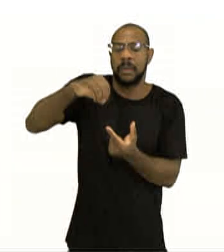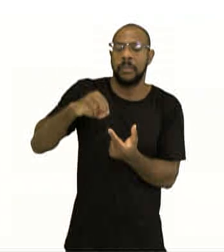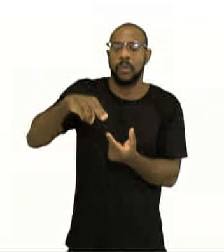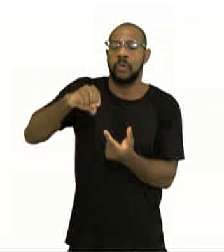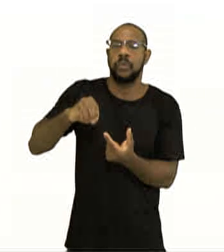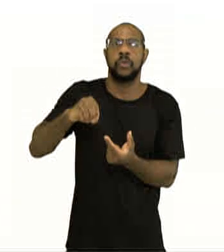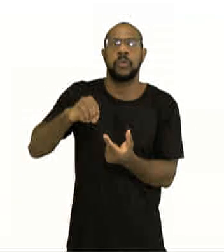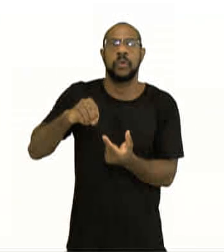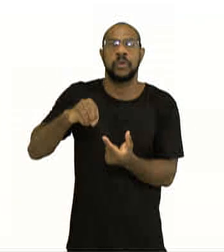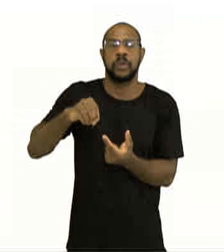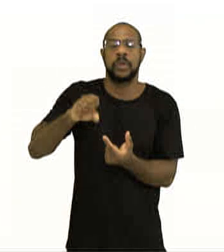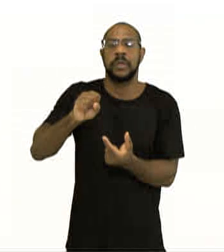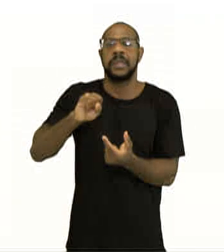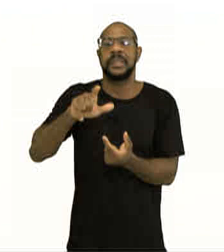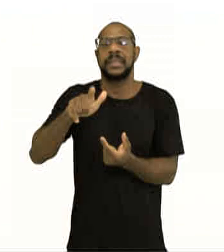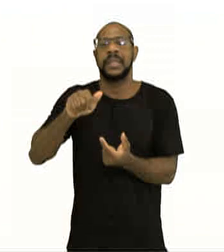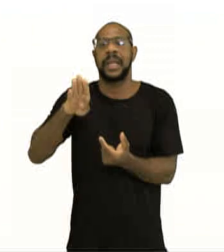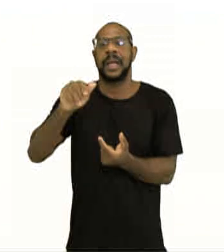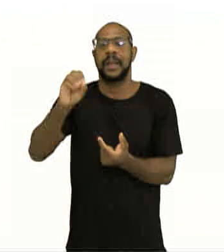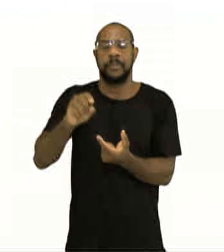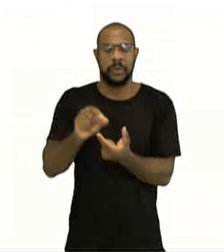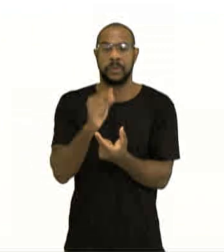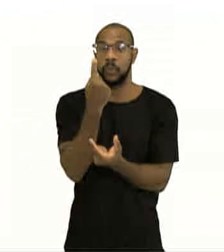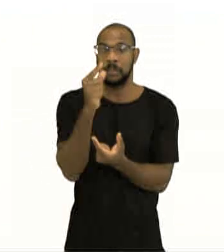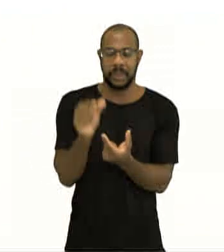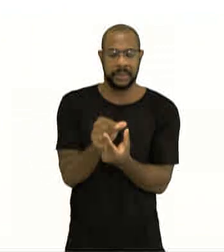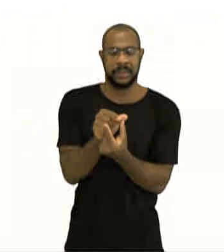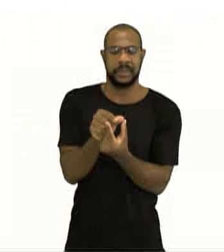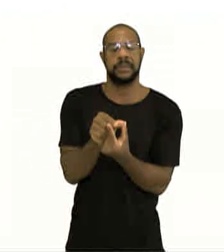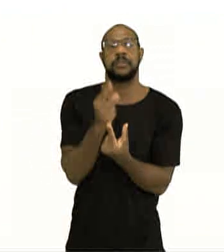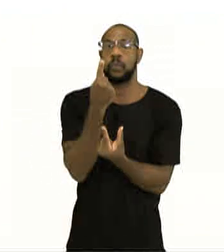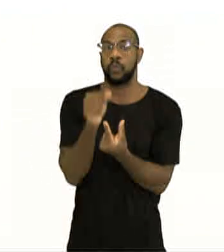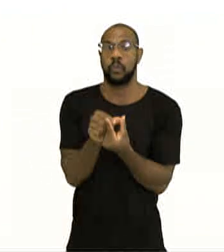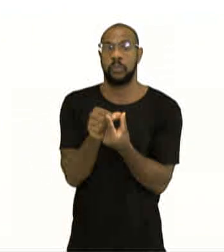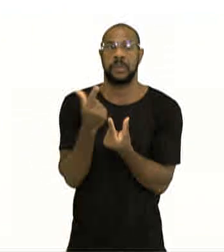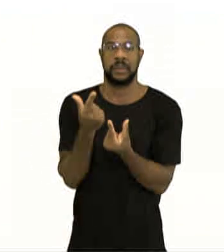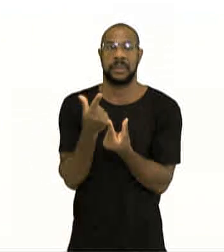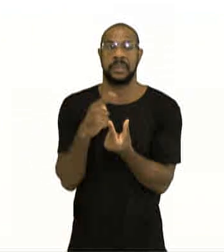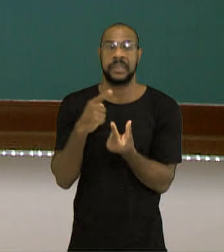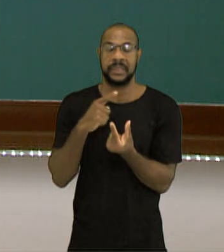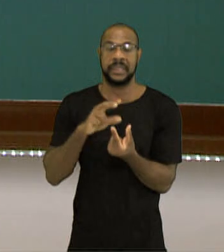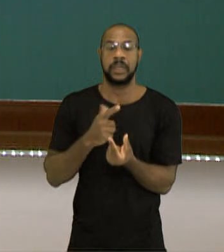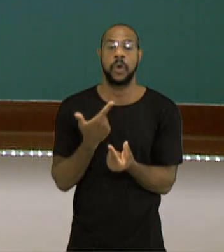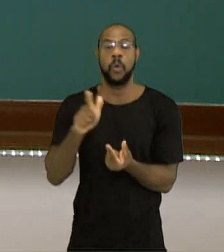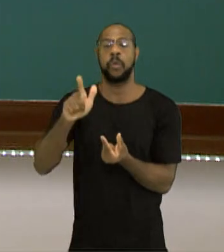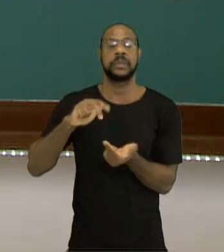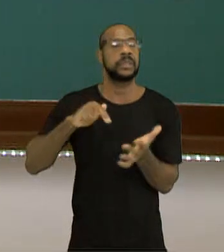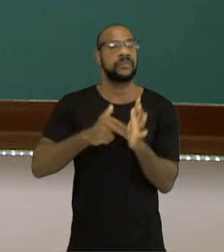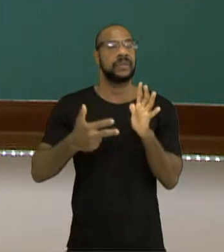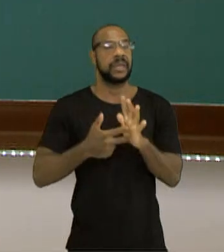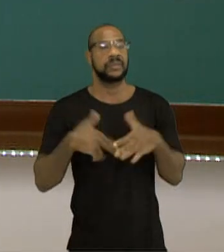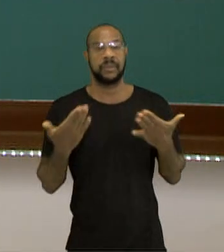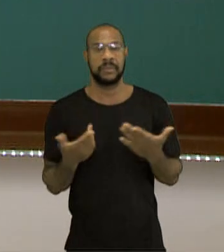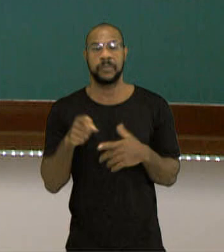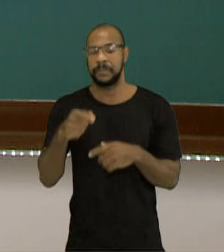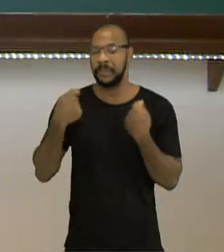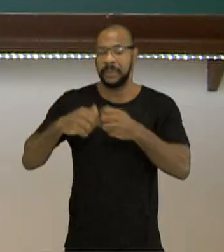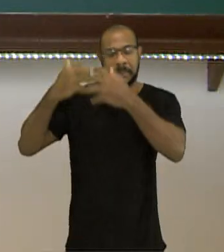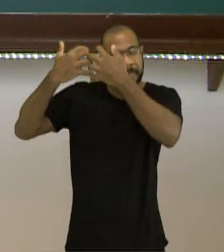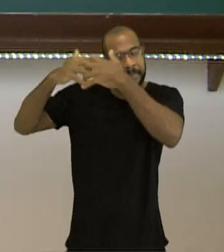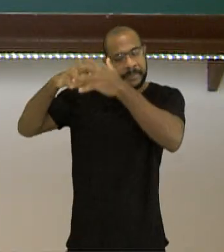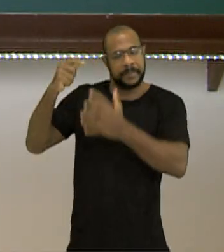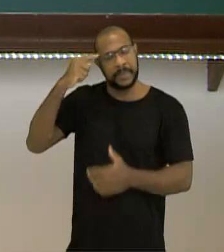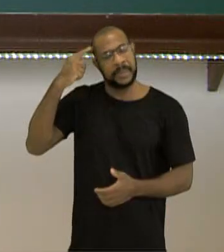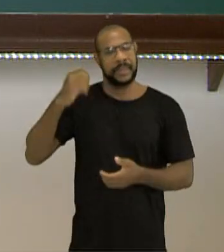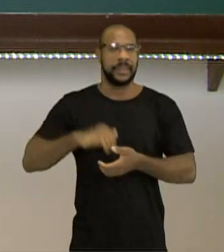que, quando acentuados, recebem outra significação? Agora que eu quero ver você pensar. Você já viu